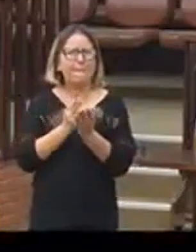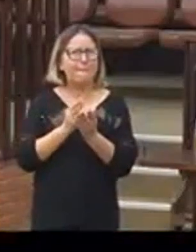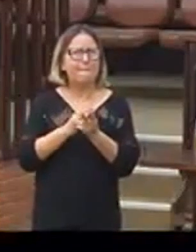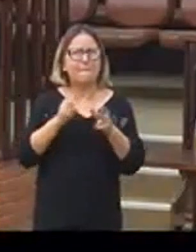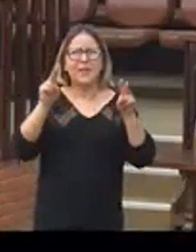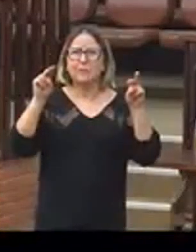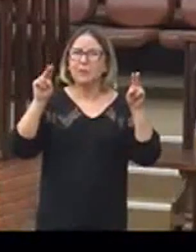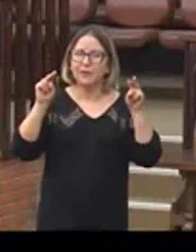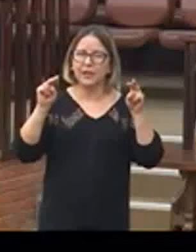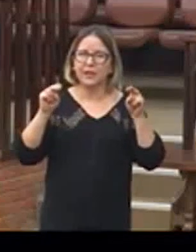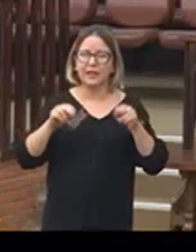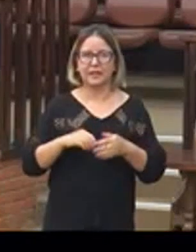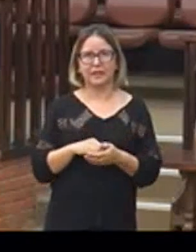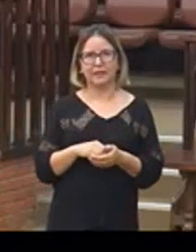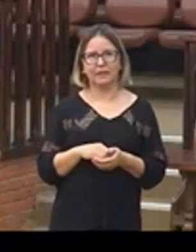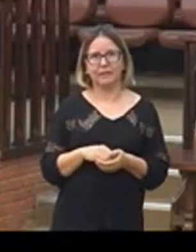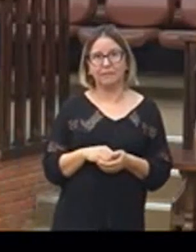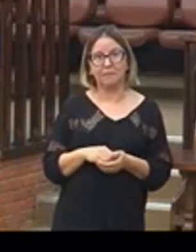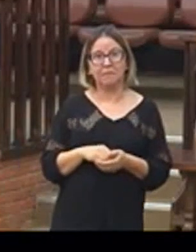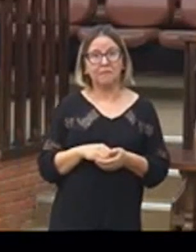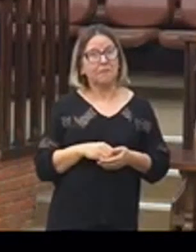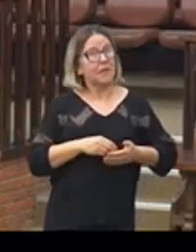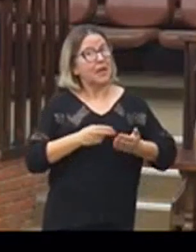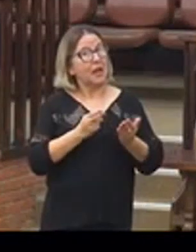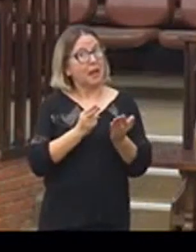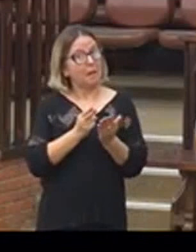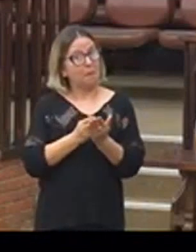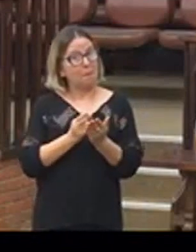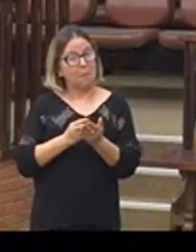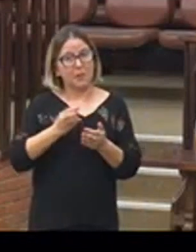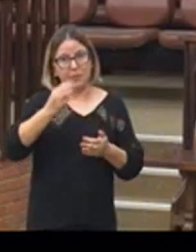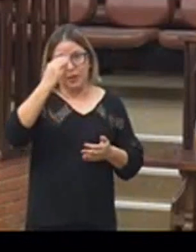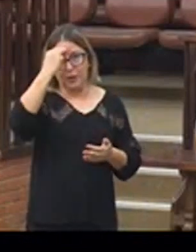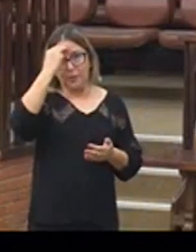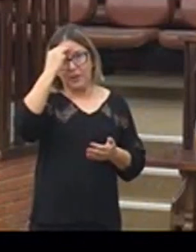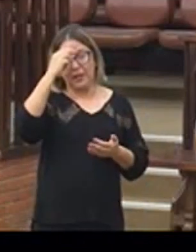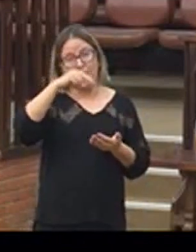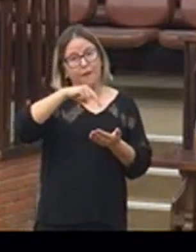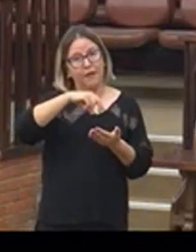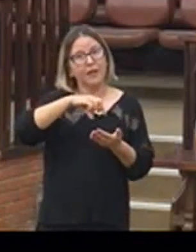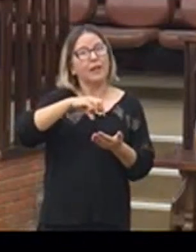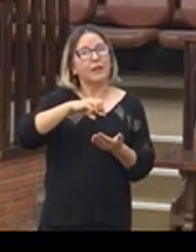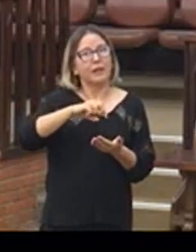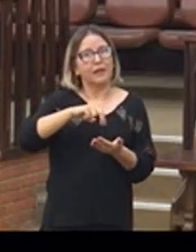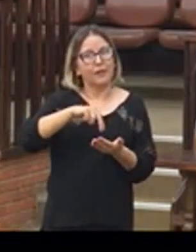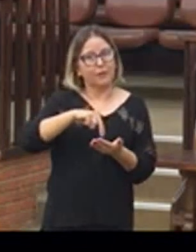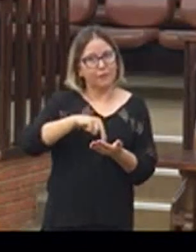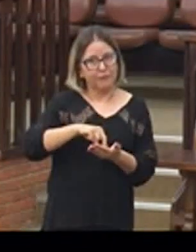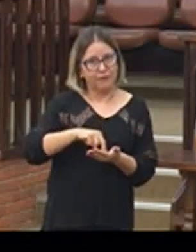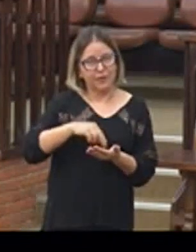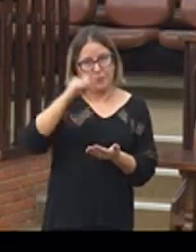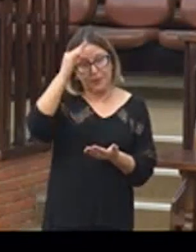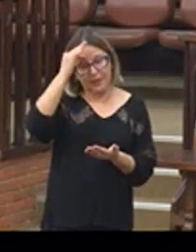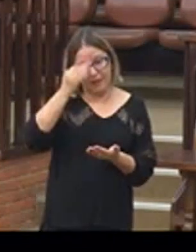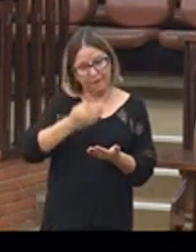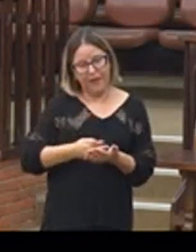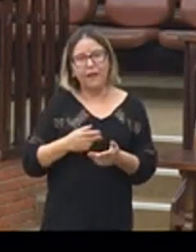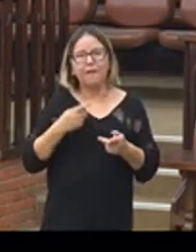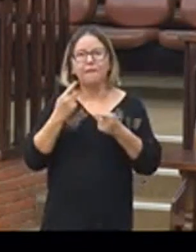uma moça mais firme na sua fé, mas ela também faz essa mesma